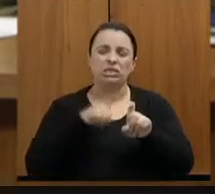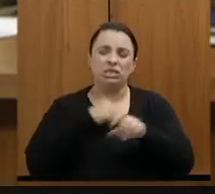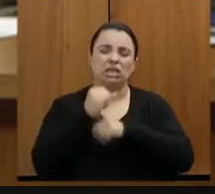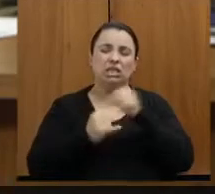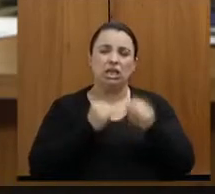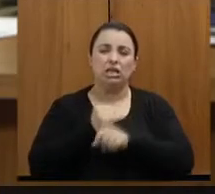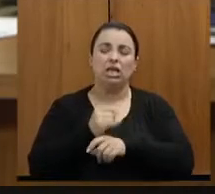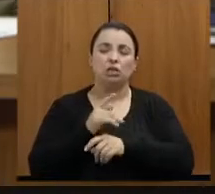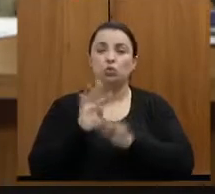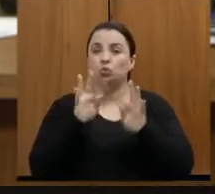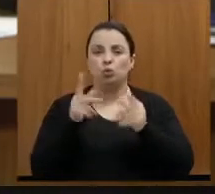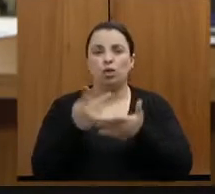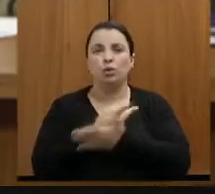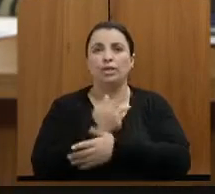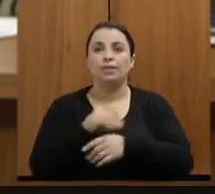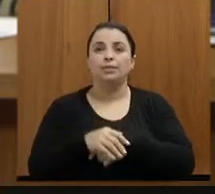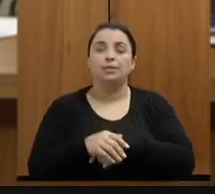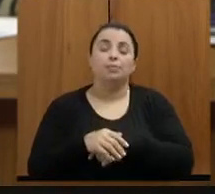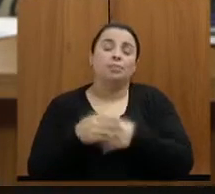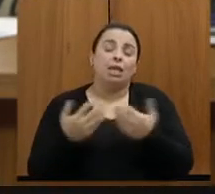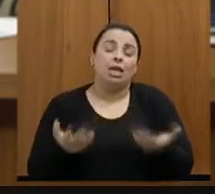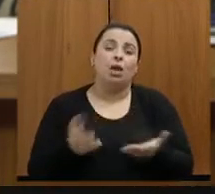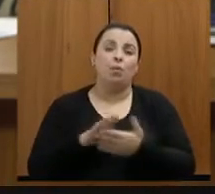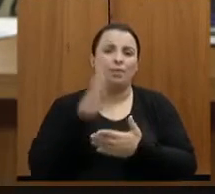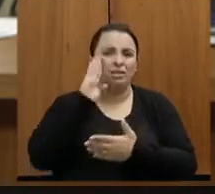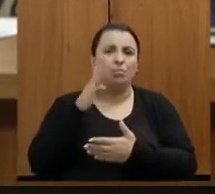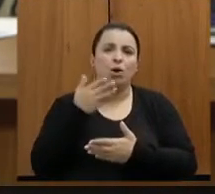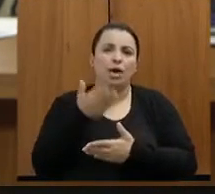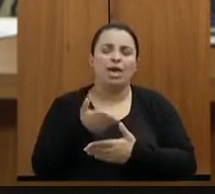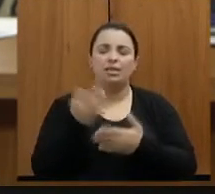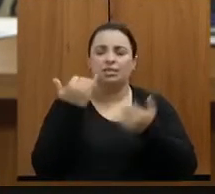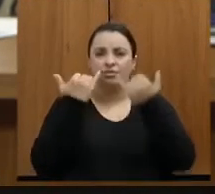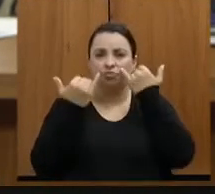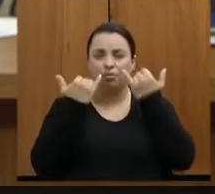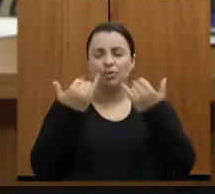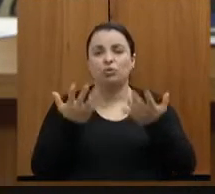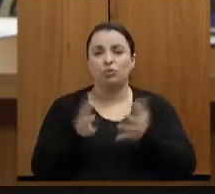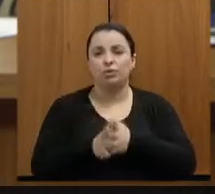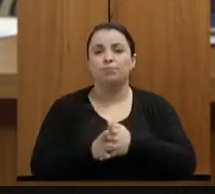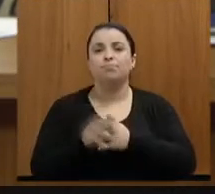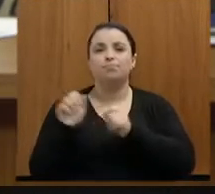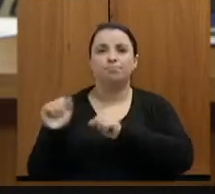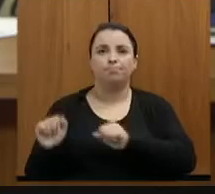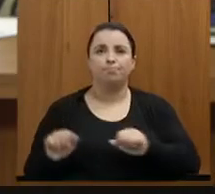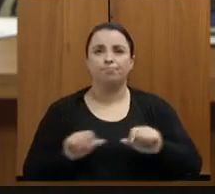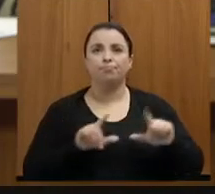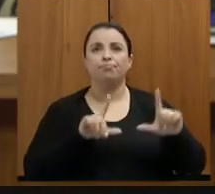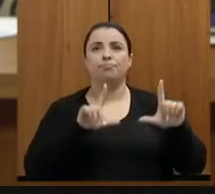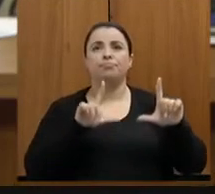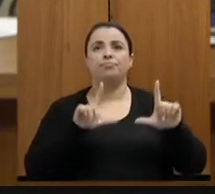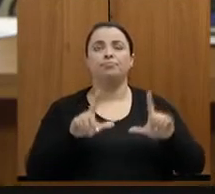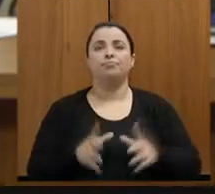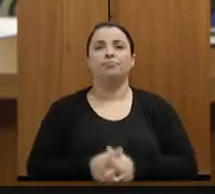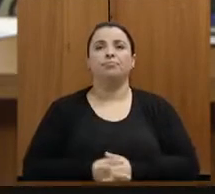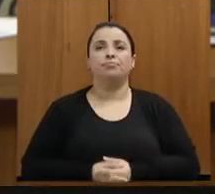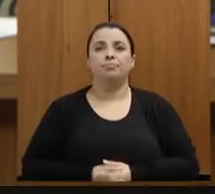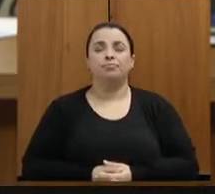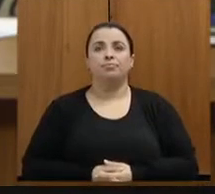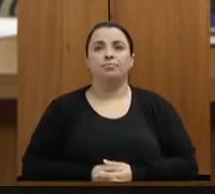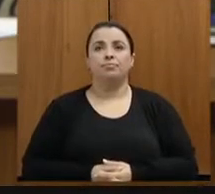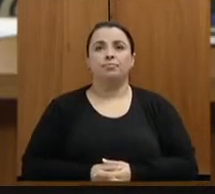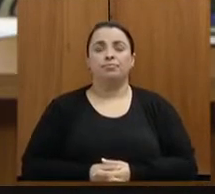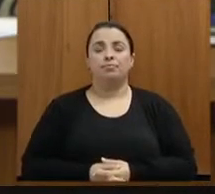E eu acho que o principal é isso, dos nossos benefícios. Pode passar? A de